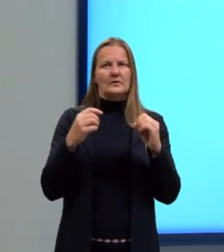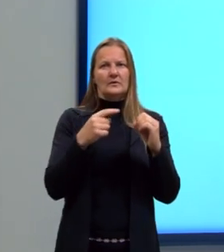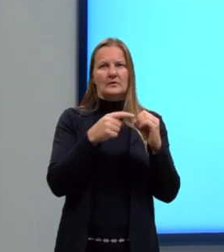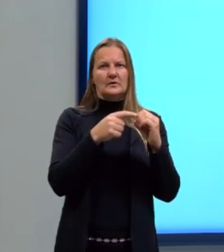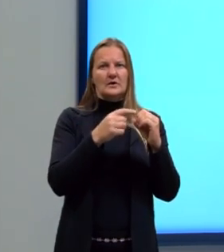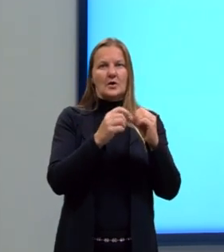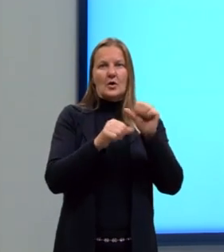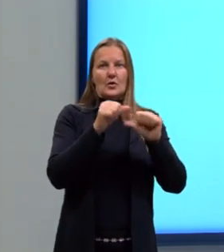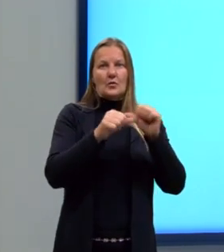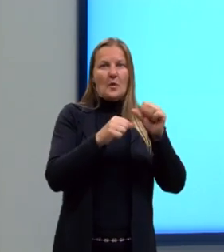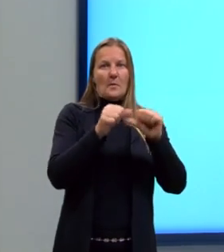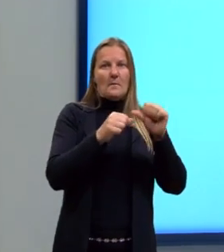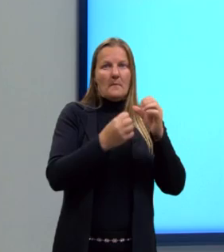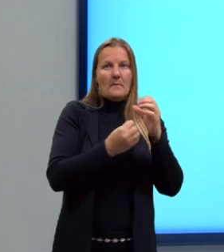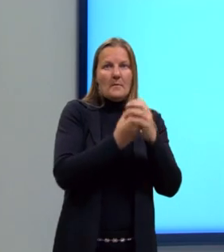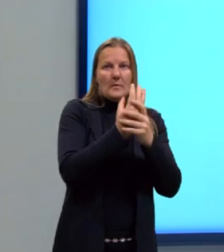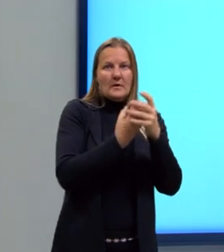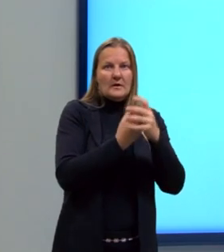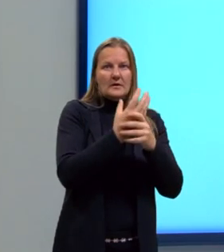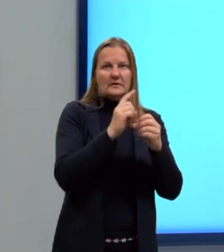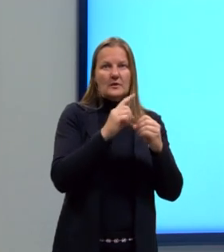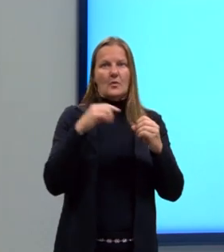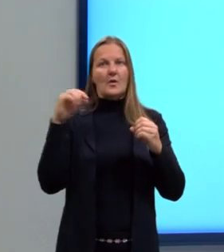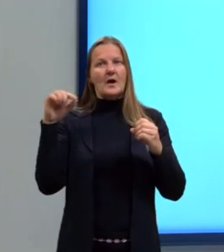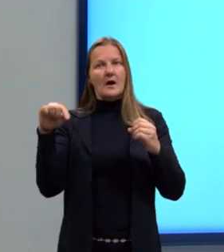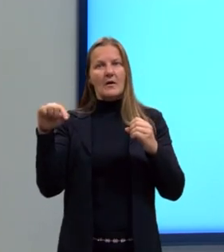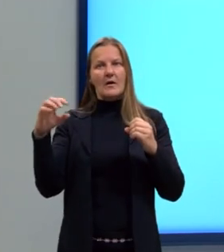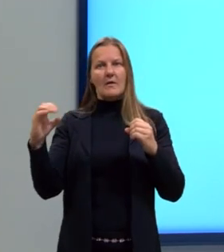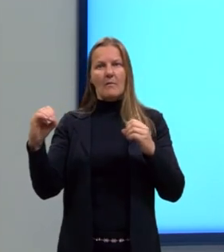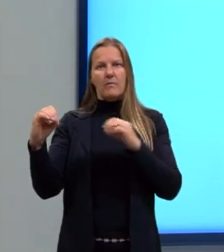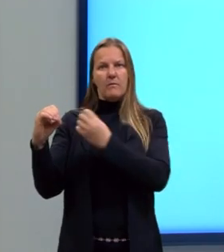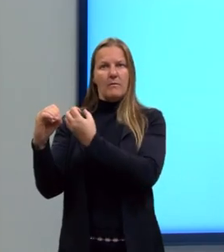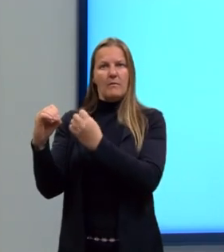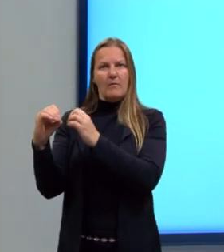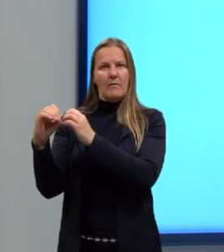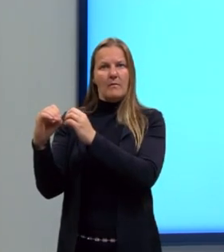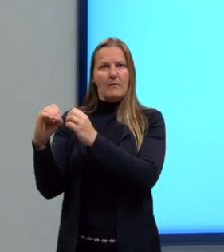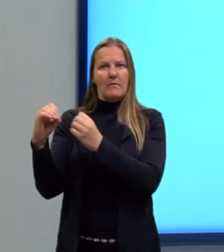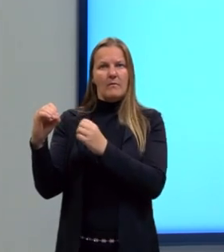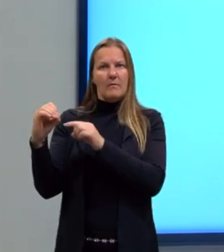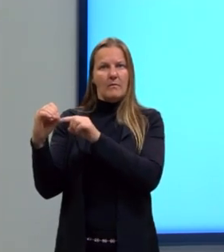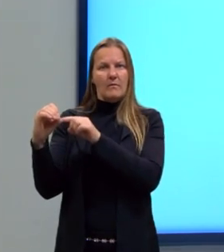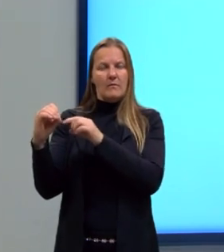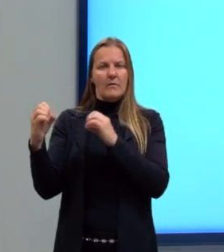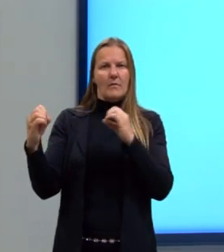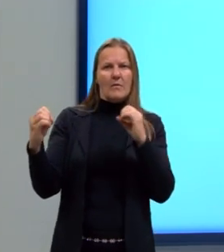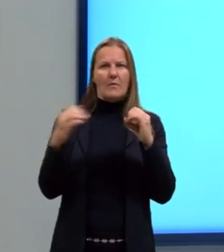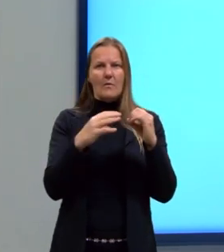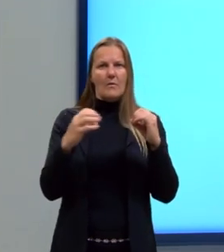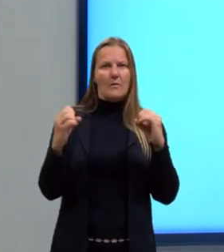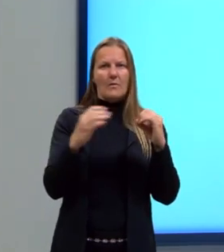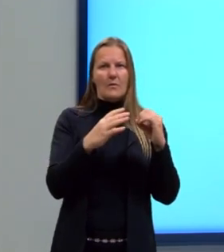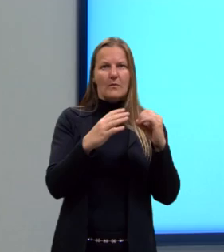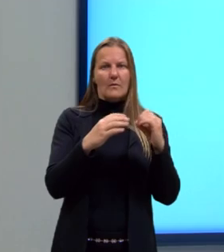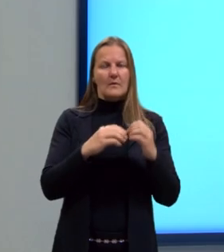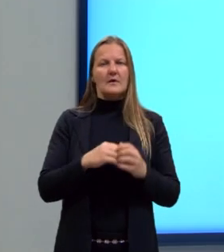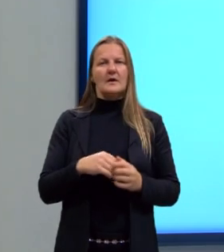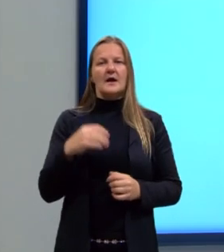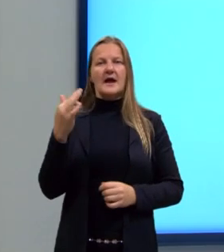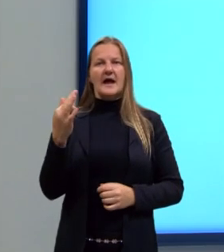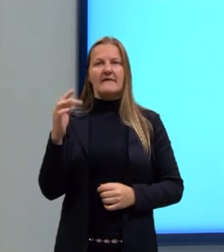essa carga tá gerando é uma força que e essa carga aqui está gerando sobre essa por isso que F2 sobre um né